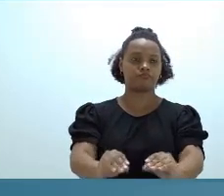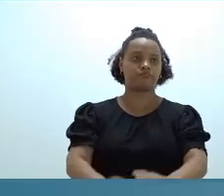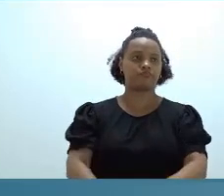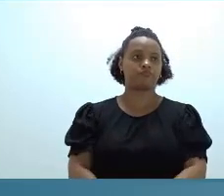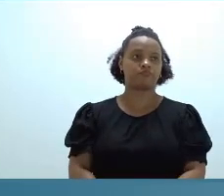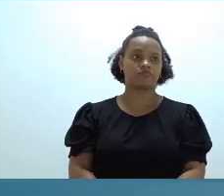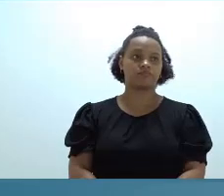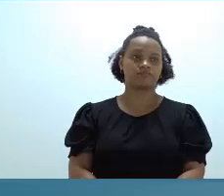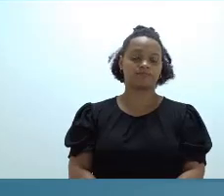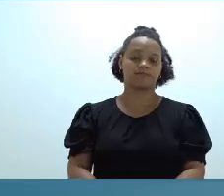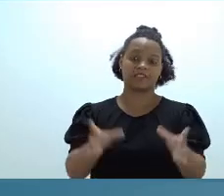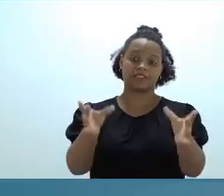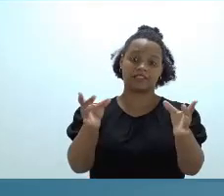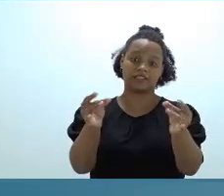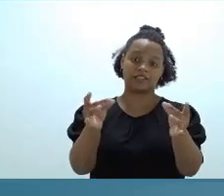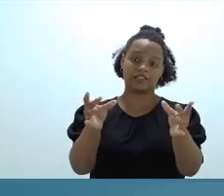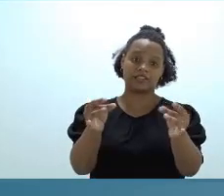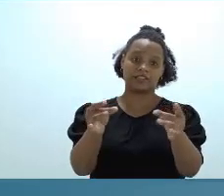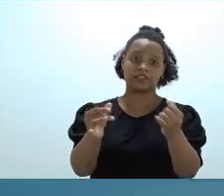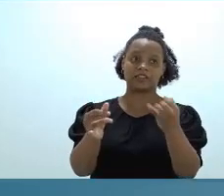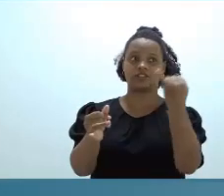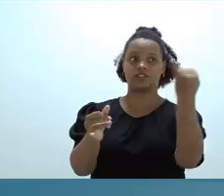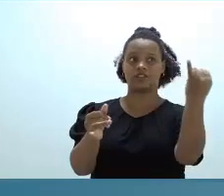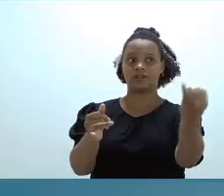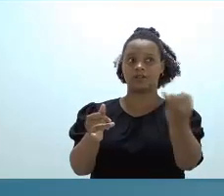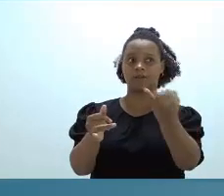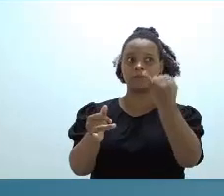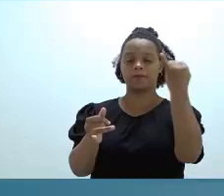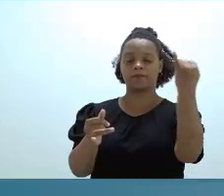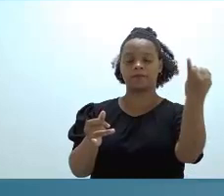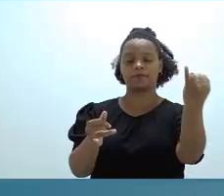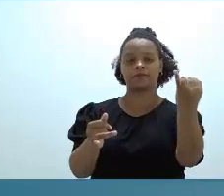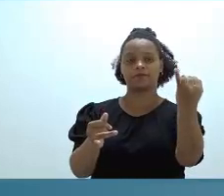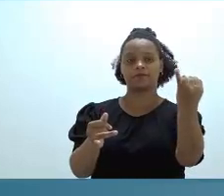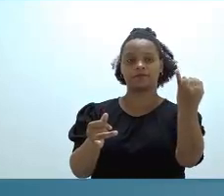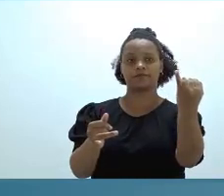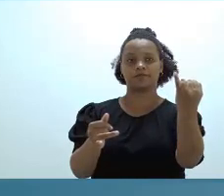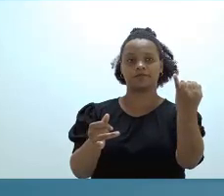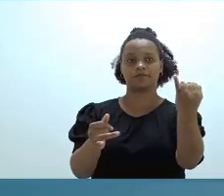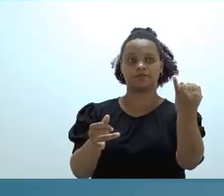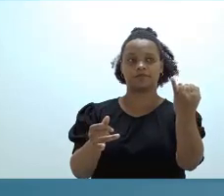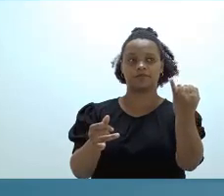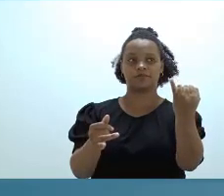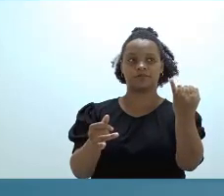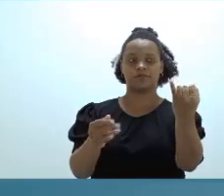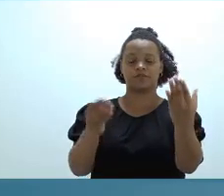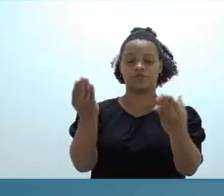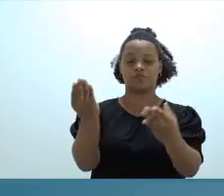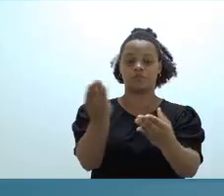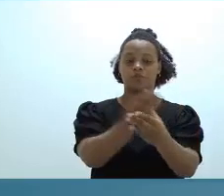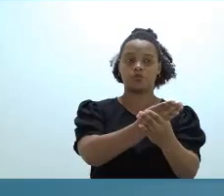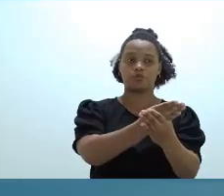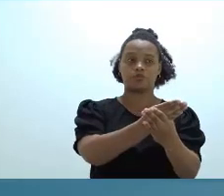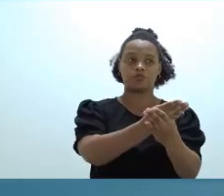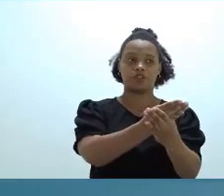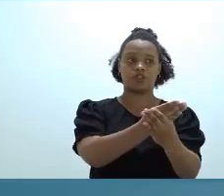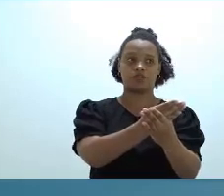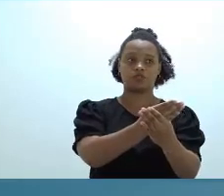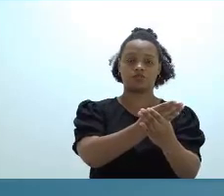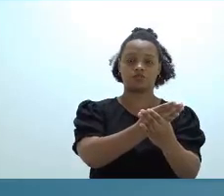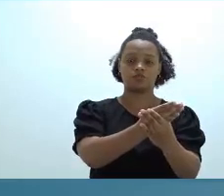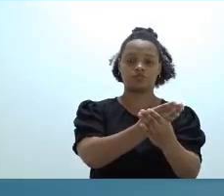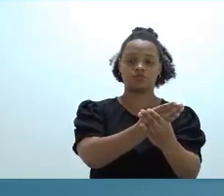Aí está o detalhe. A ação é movida por